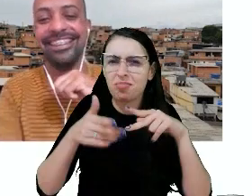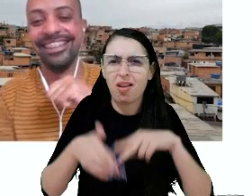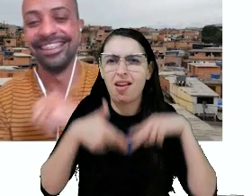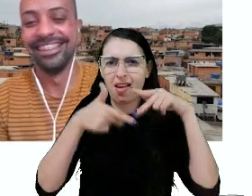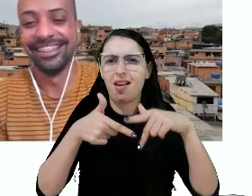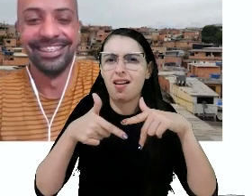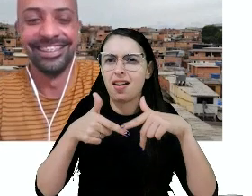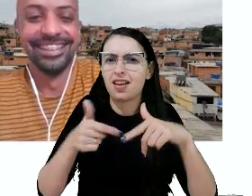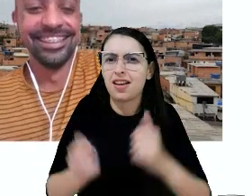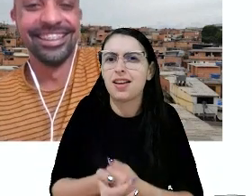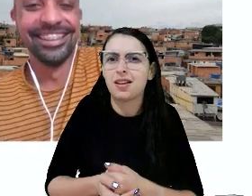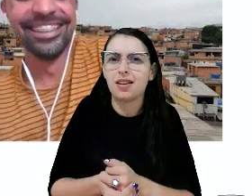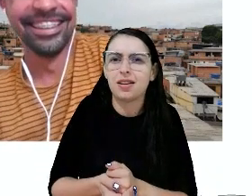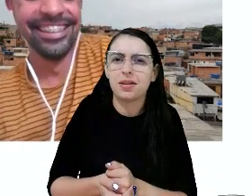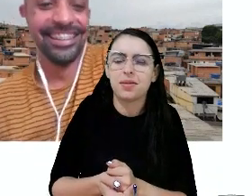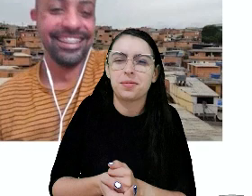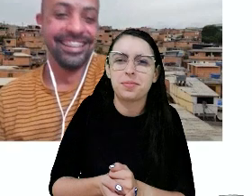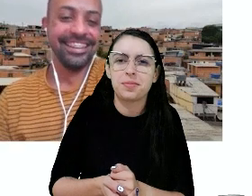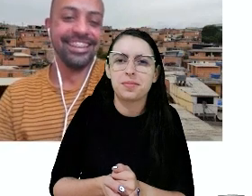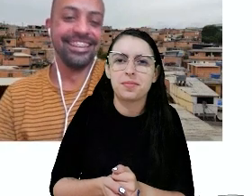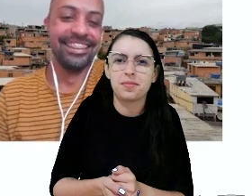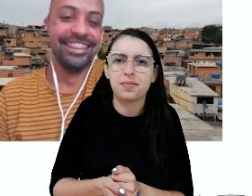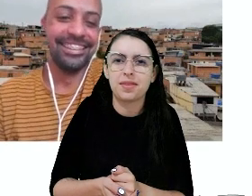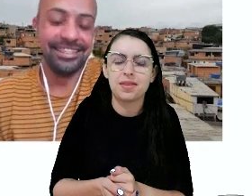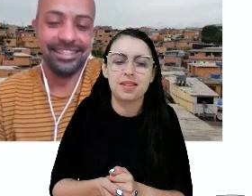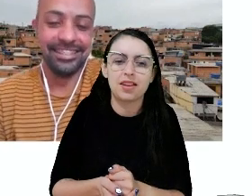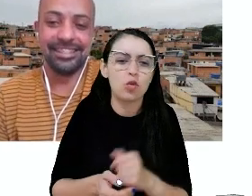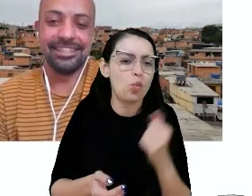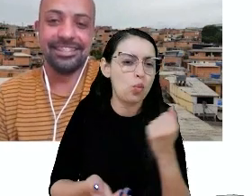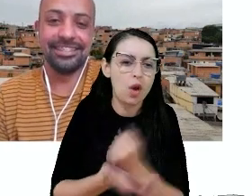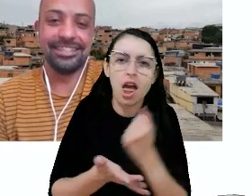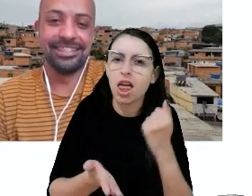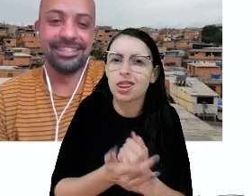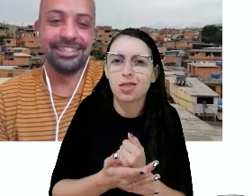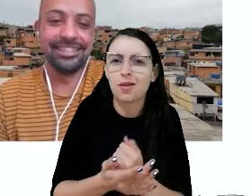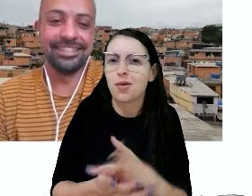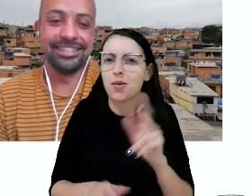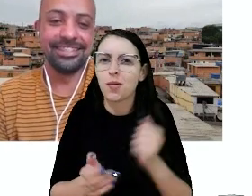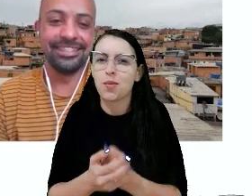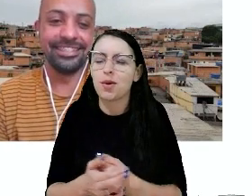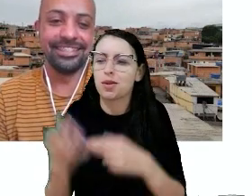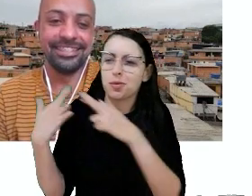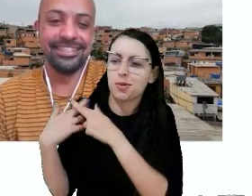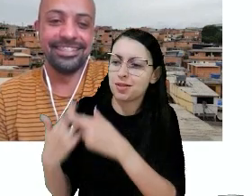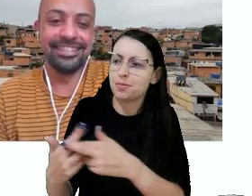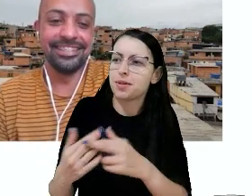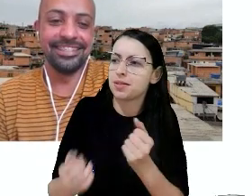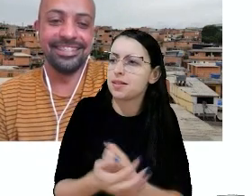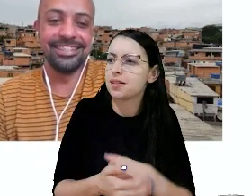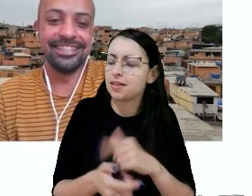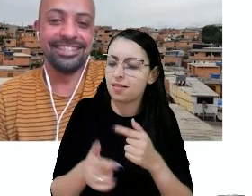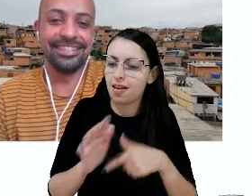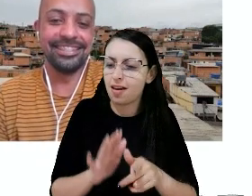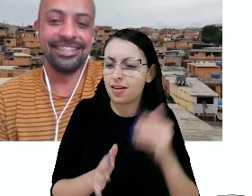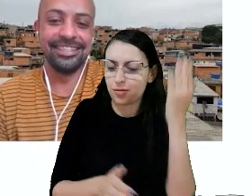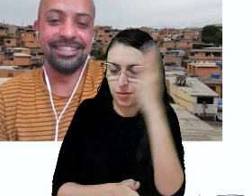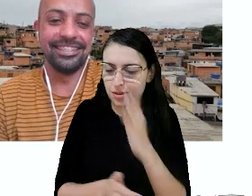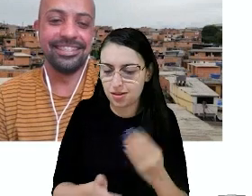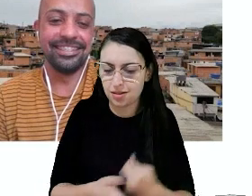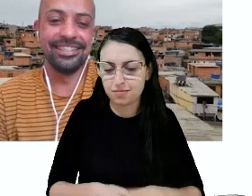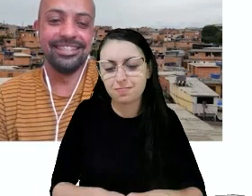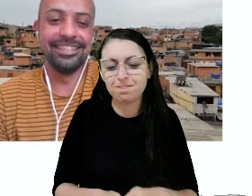um protesto contra a contra a avaliação que o Comitê Olímpico deu para os